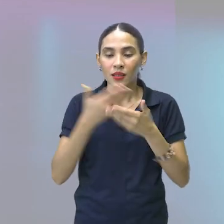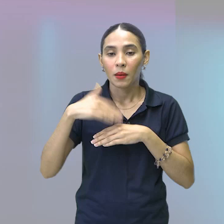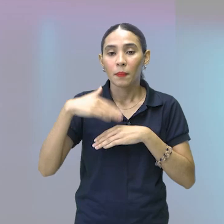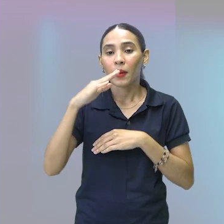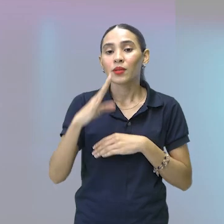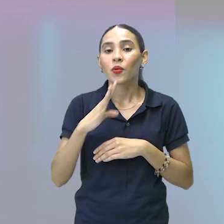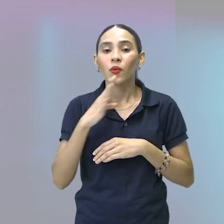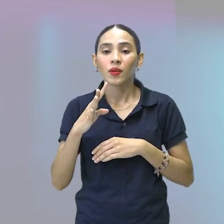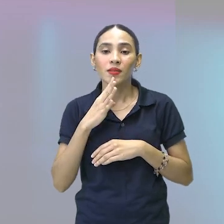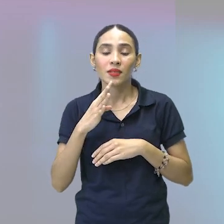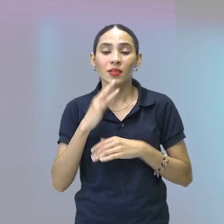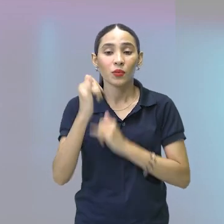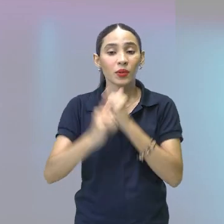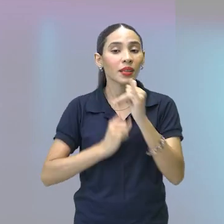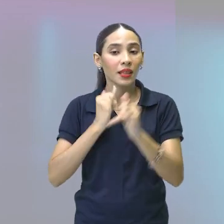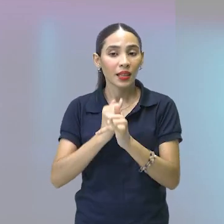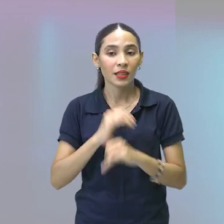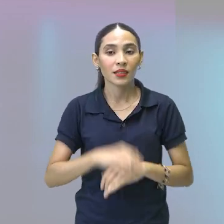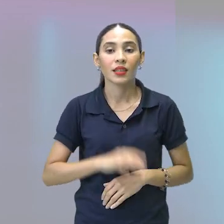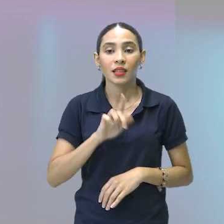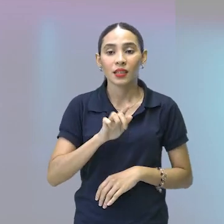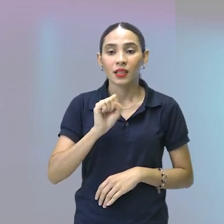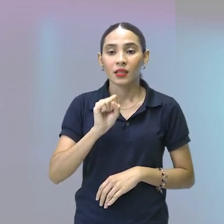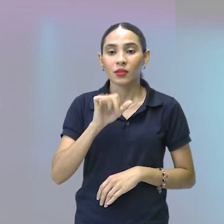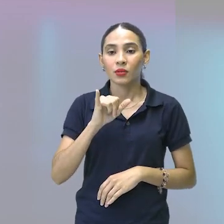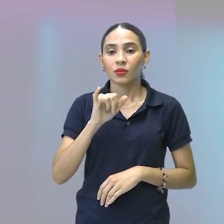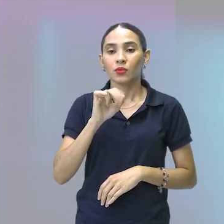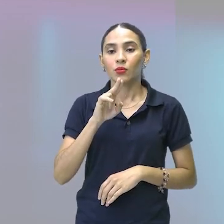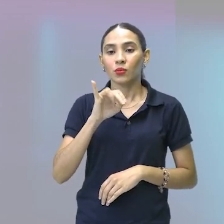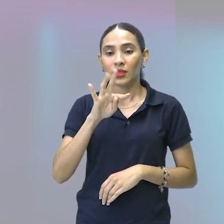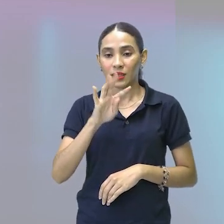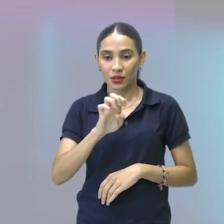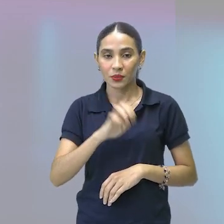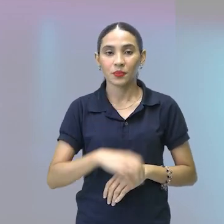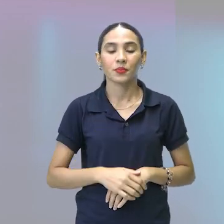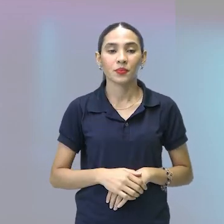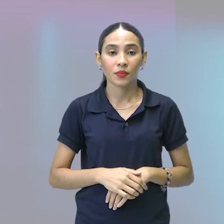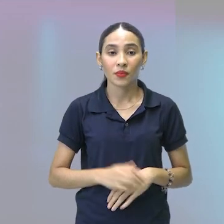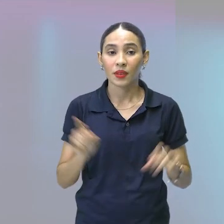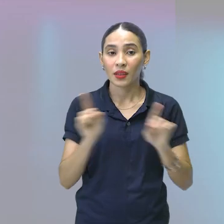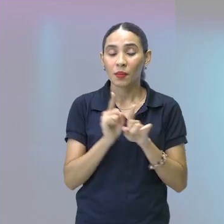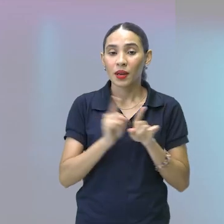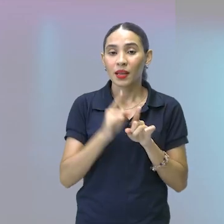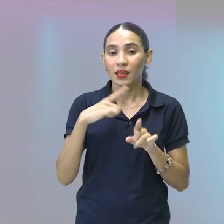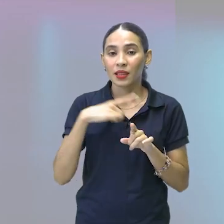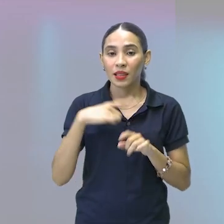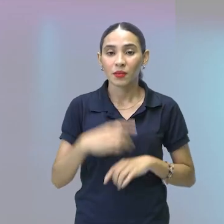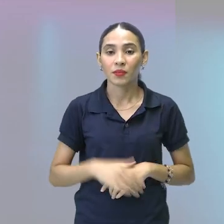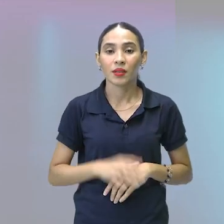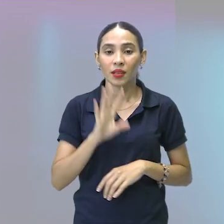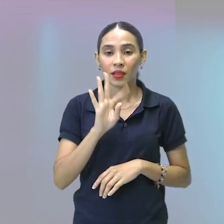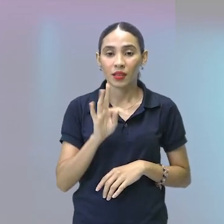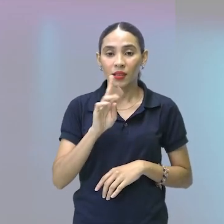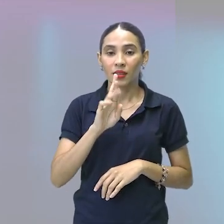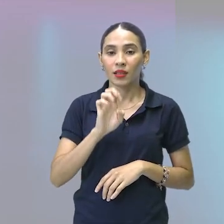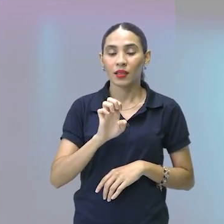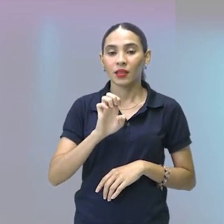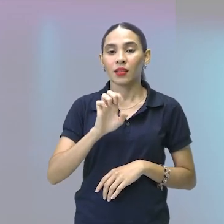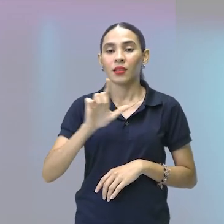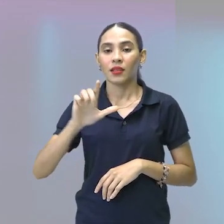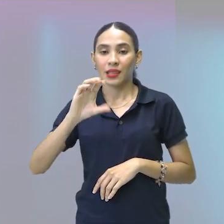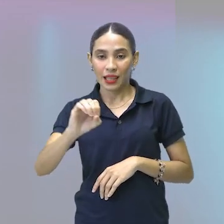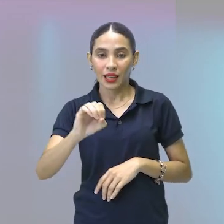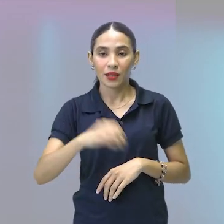colaborativo mais conhecido na internet, o G Suite. Nós temos também o